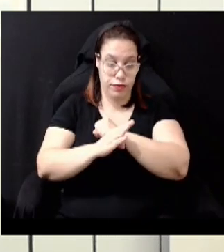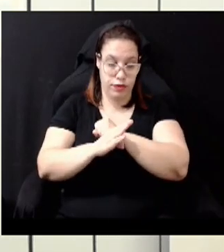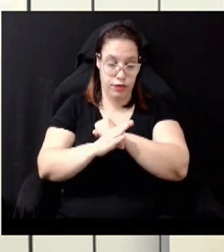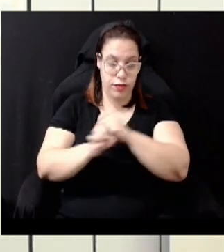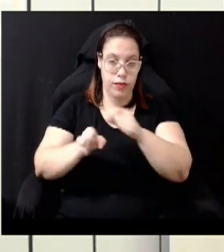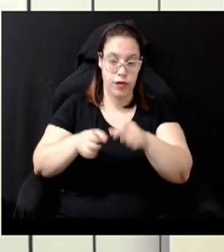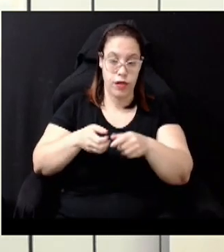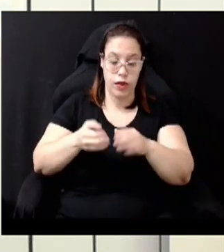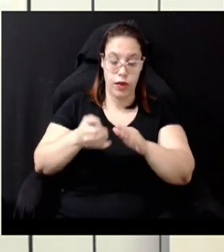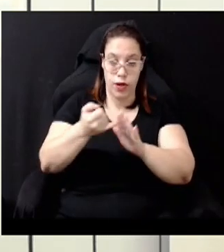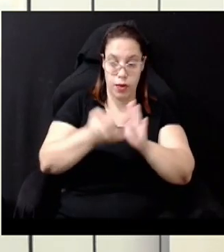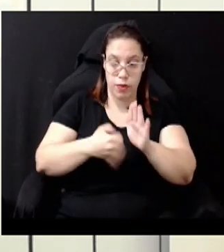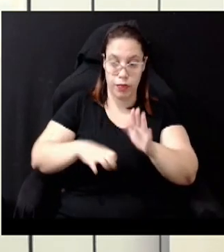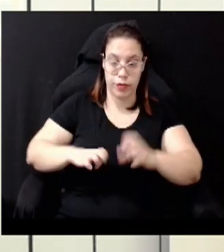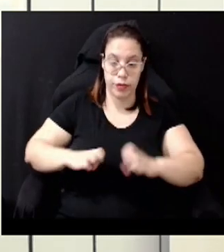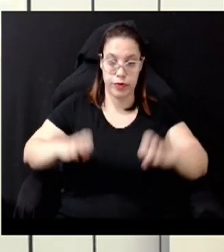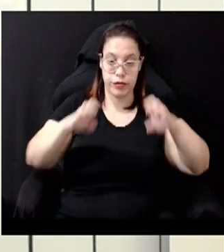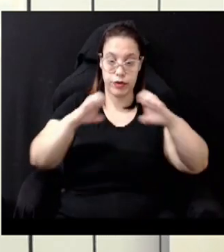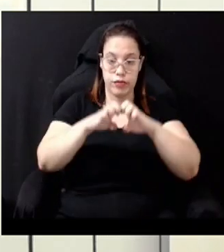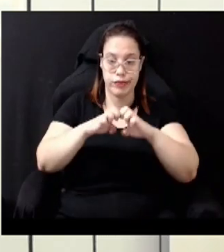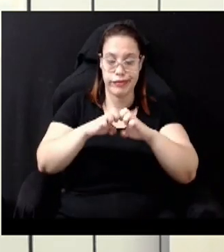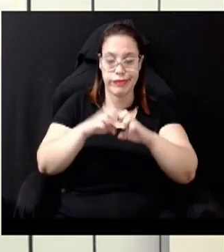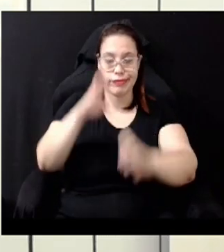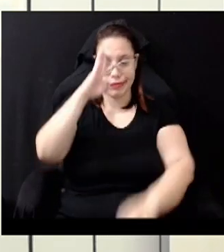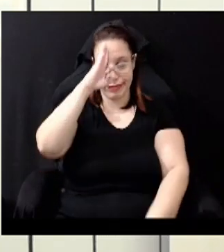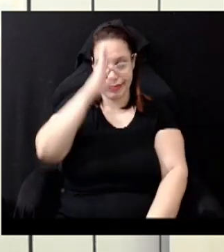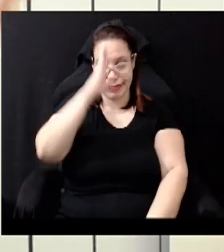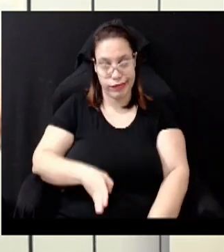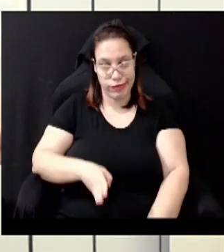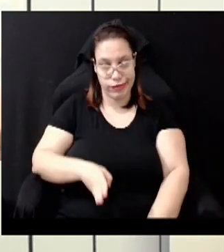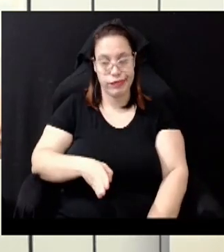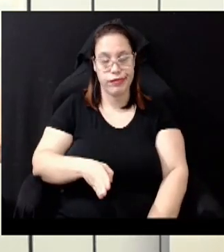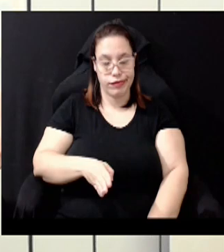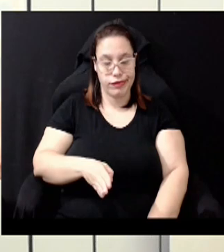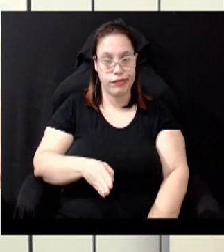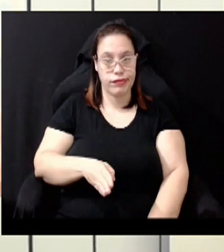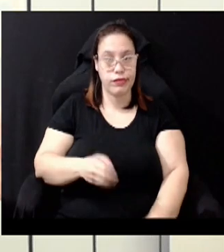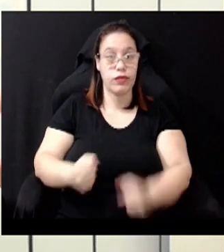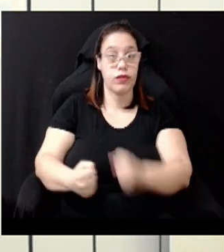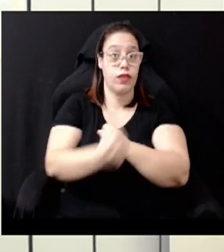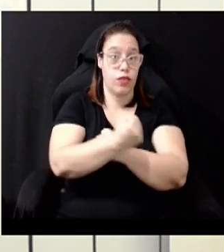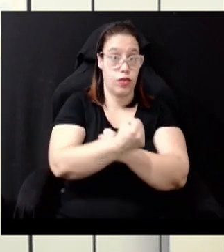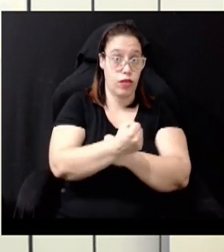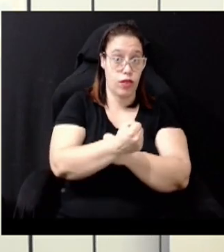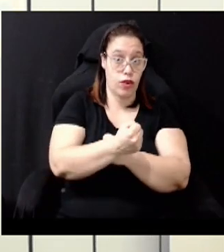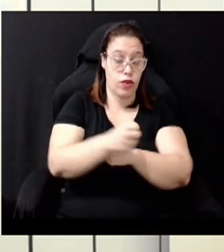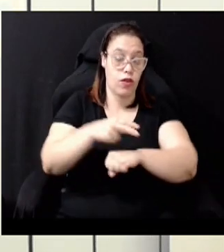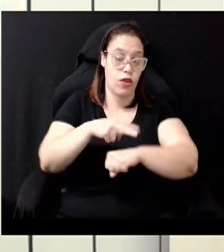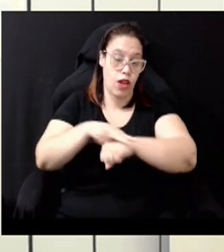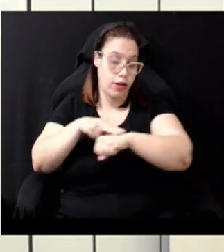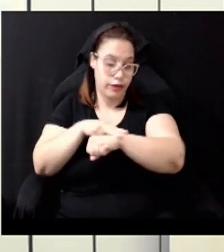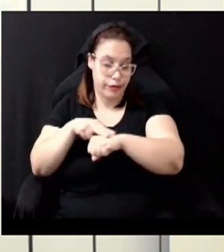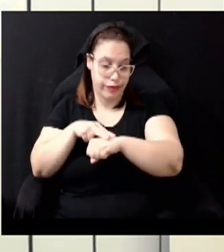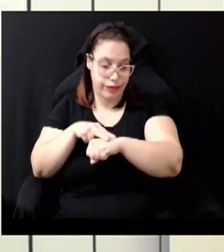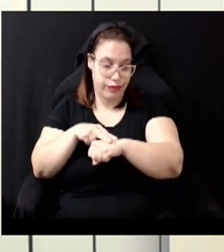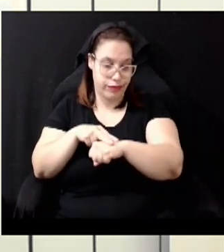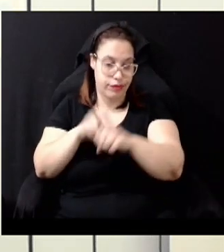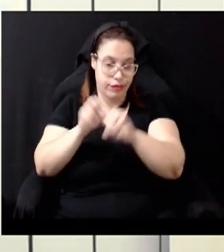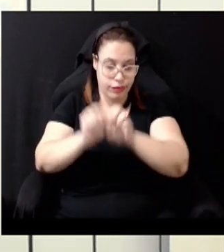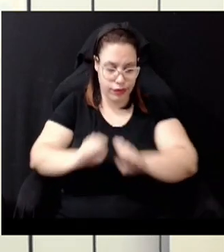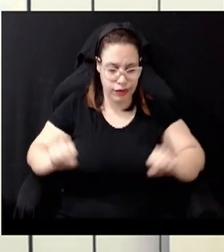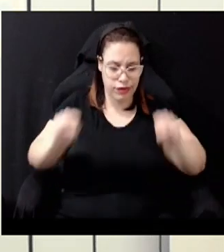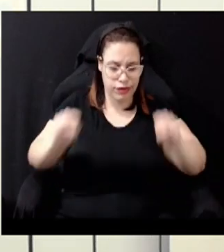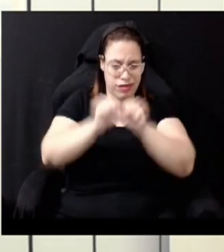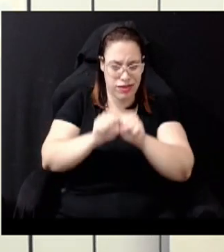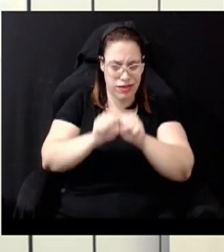Campinas. Isso acontece principalmente nas questões de proteção de áreas verdes e de sistemas mais eficazes